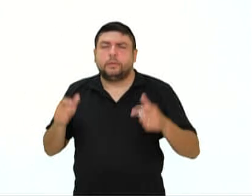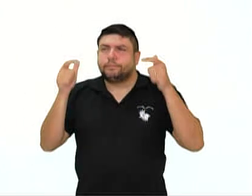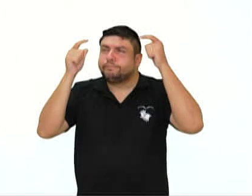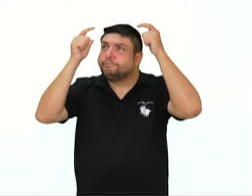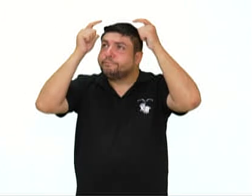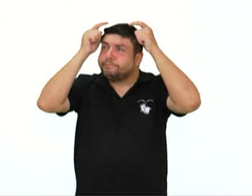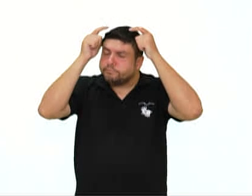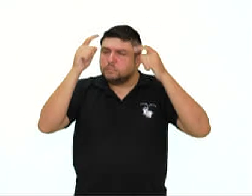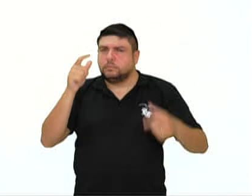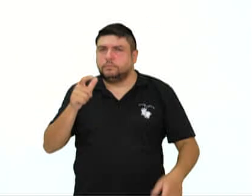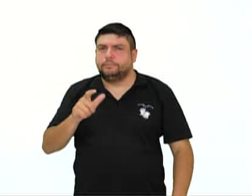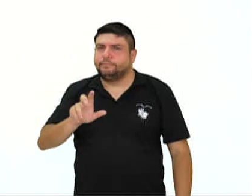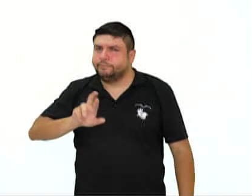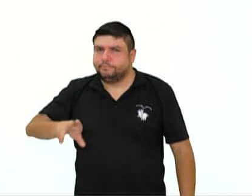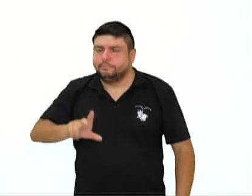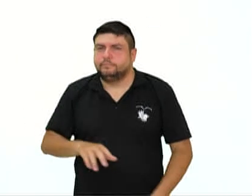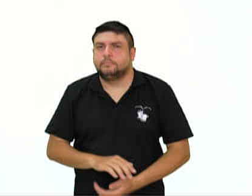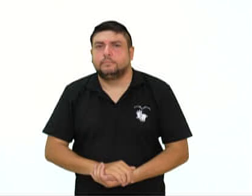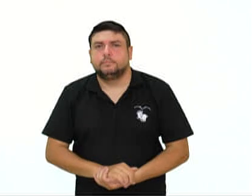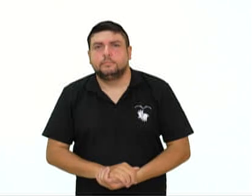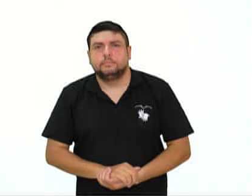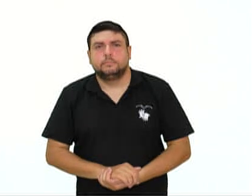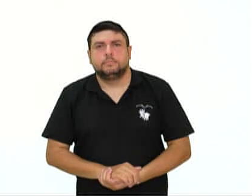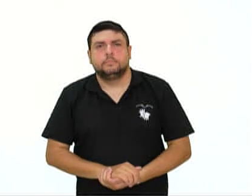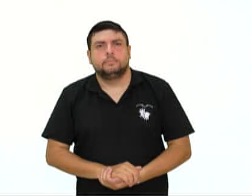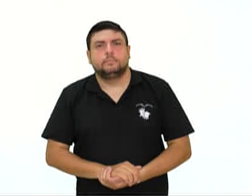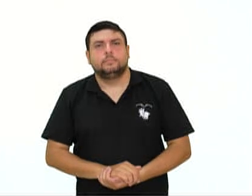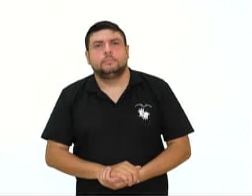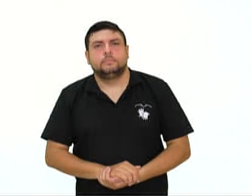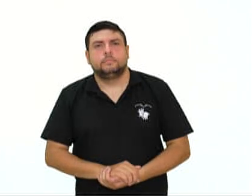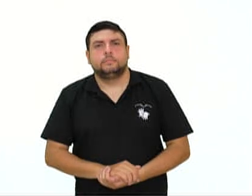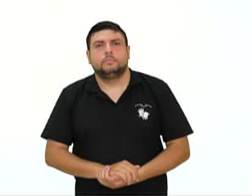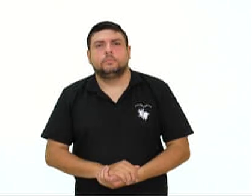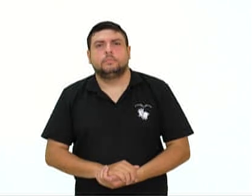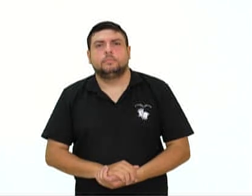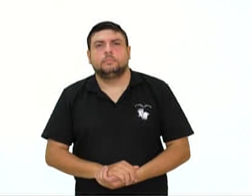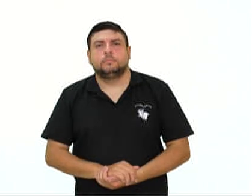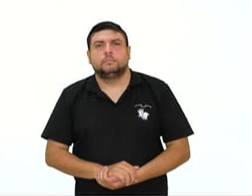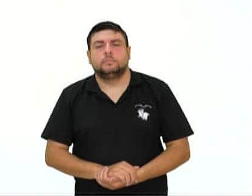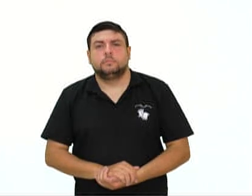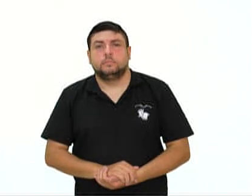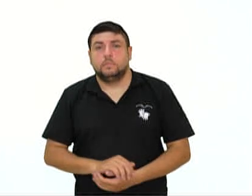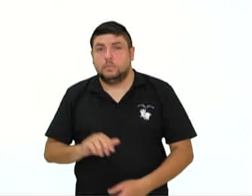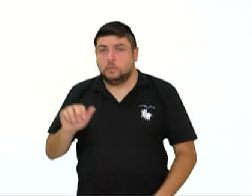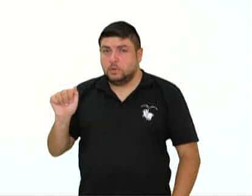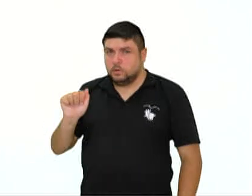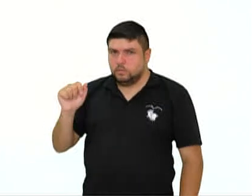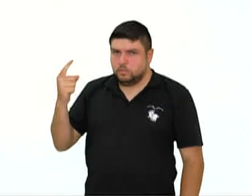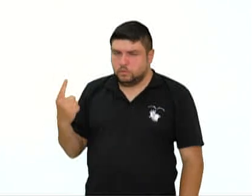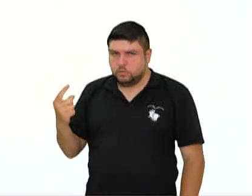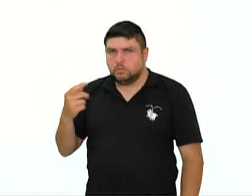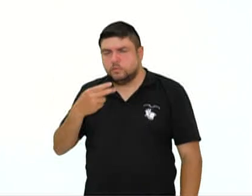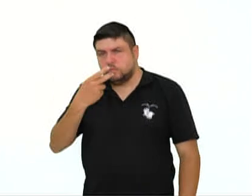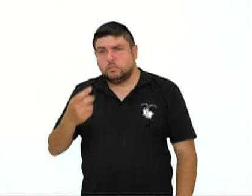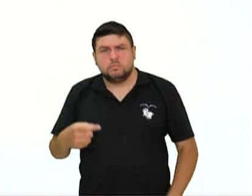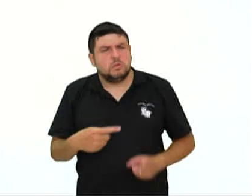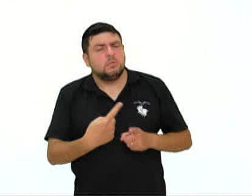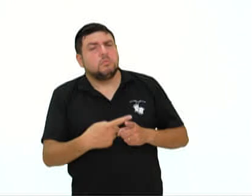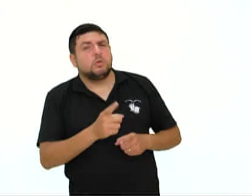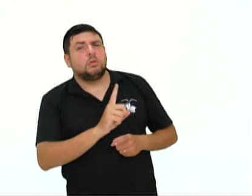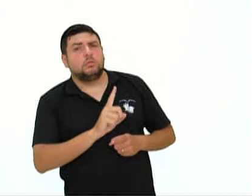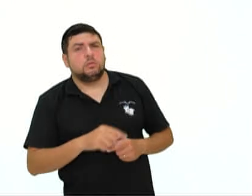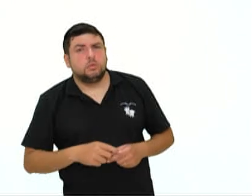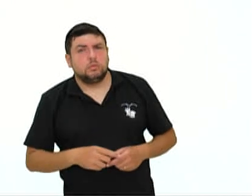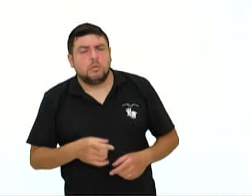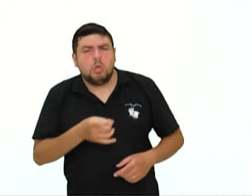né? Continuando, então, o texto teatral. O Abelardo I falando lá. Por que não? O pânico do